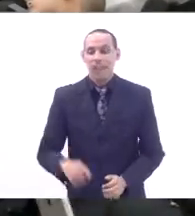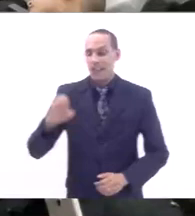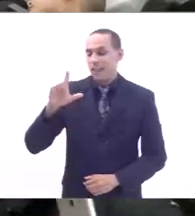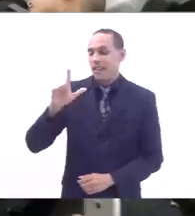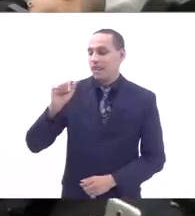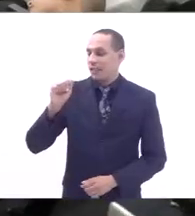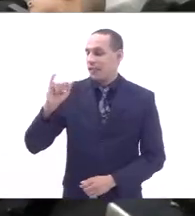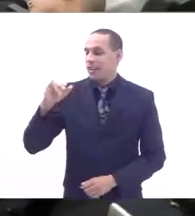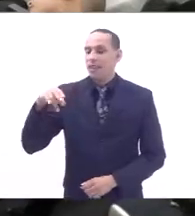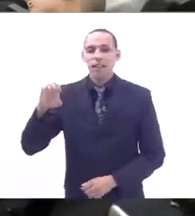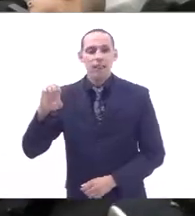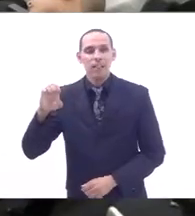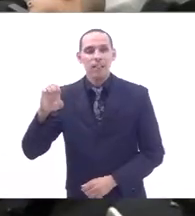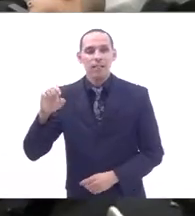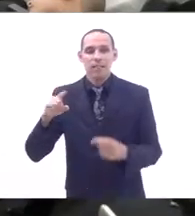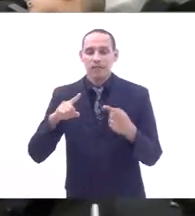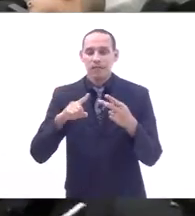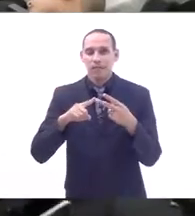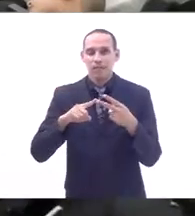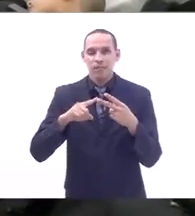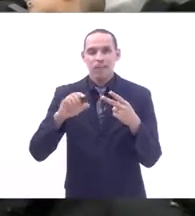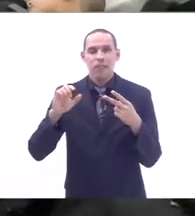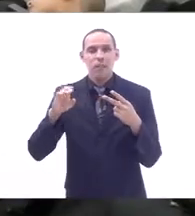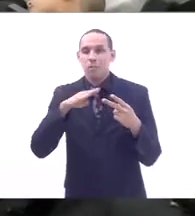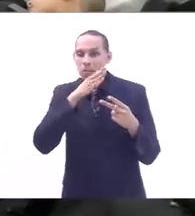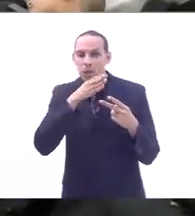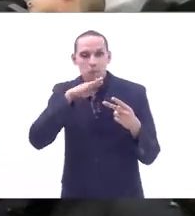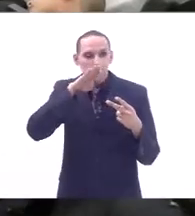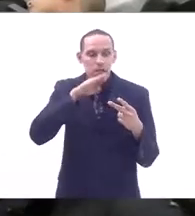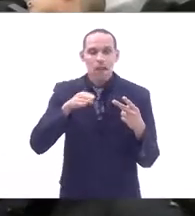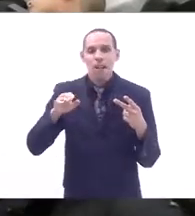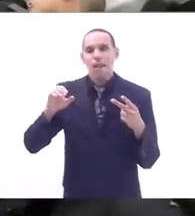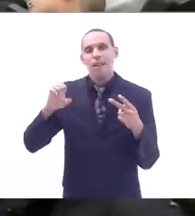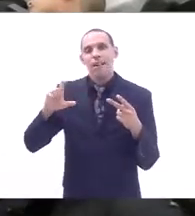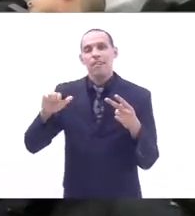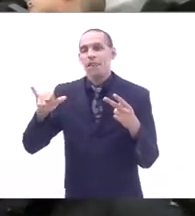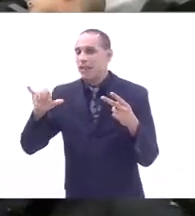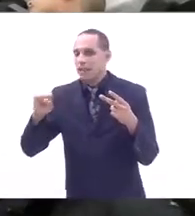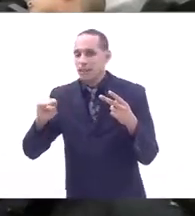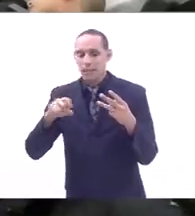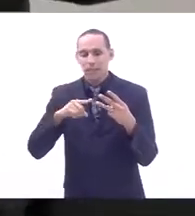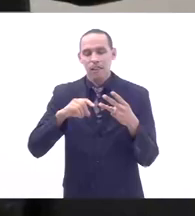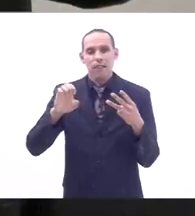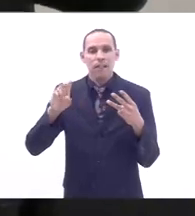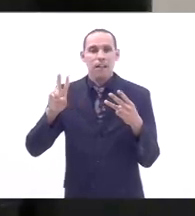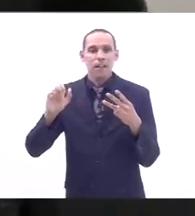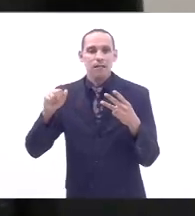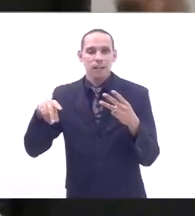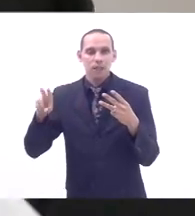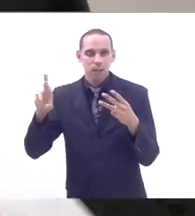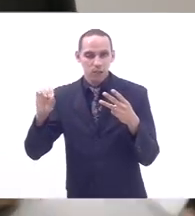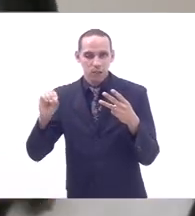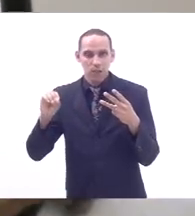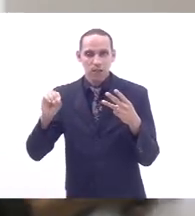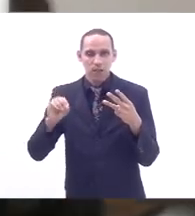Elaine Aparecida, Babá Elias Garcia, Evandro Luiz.